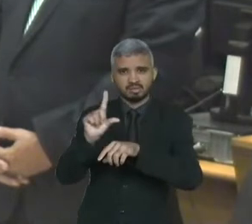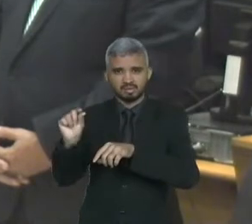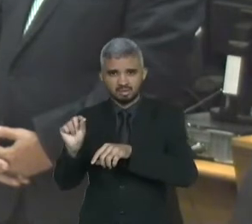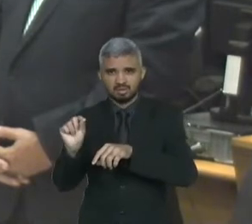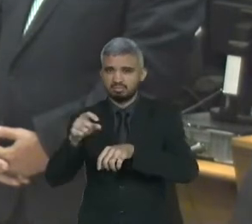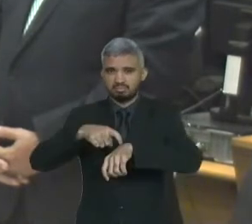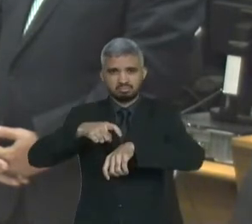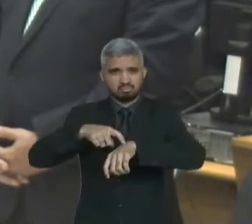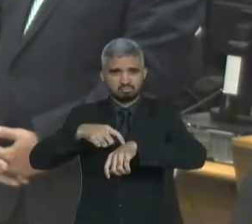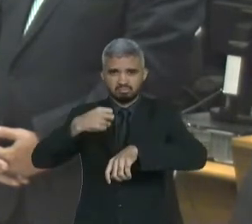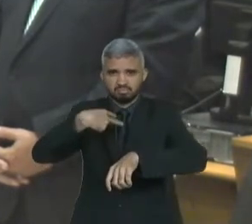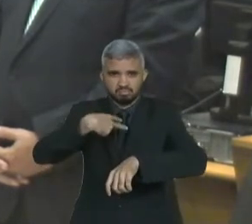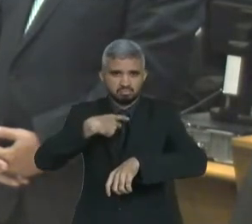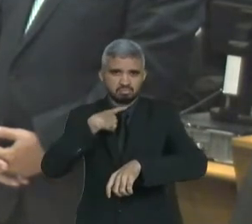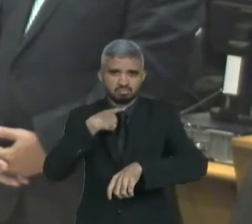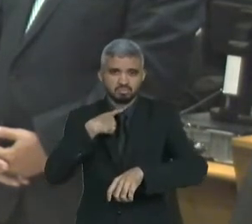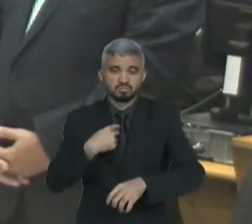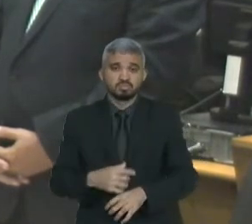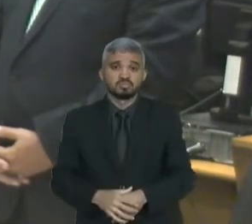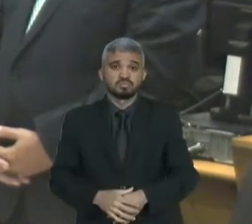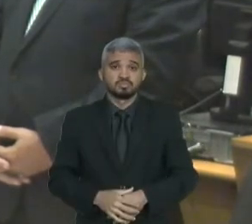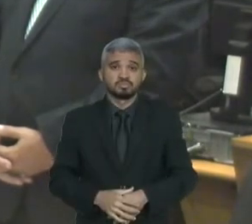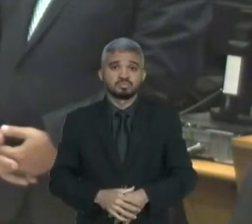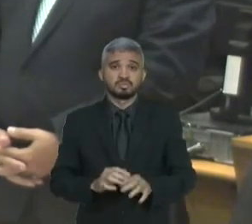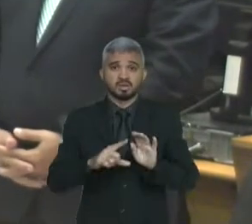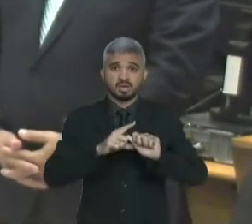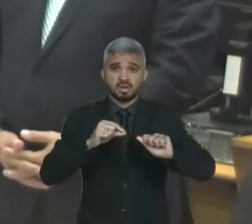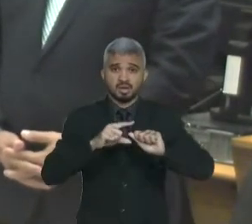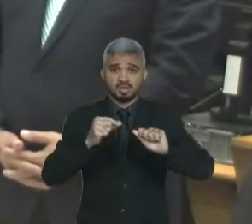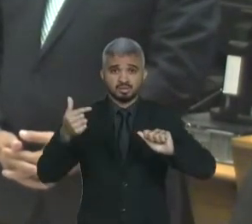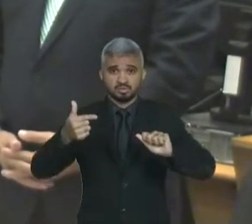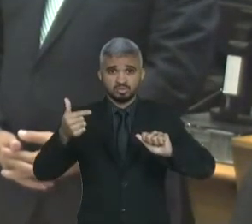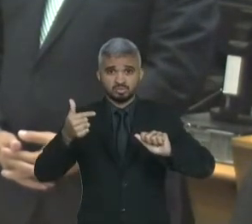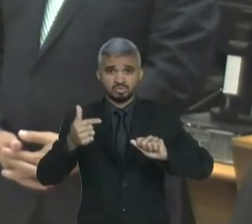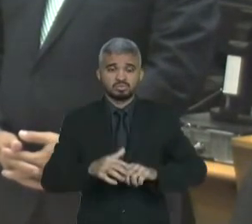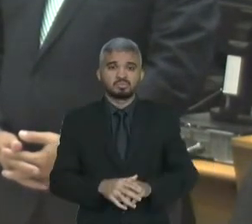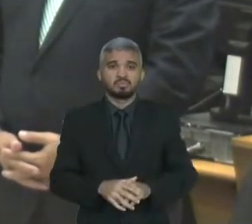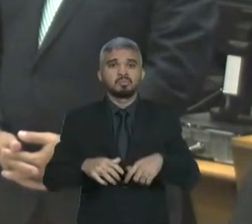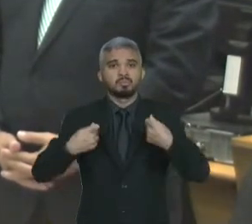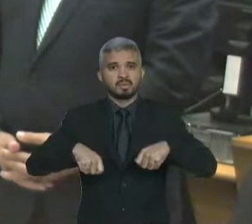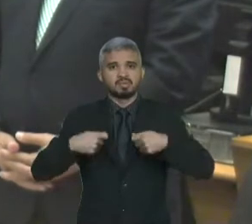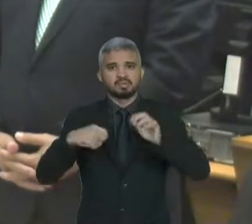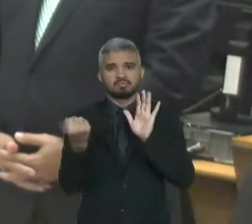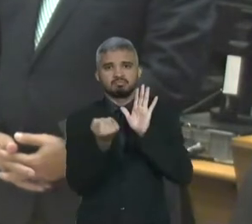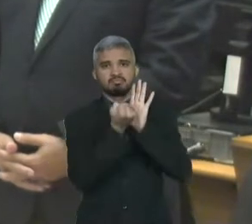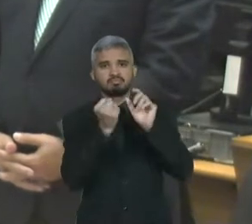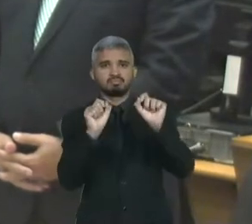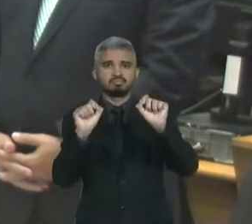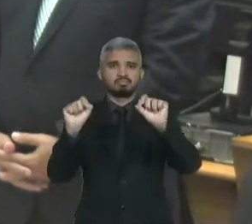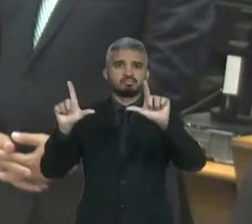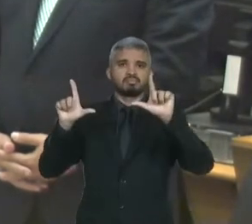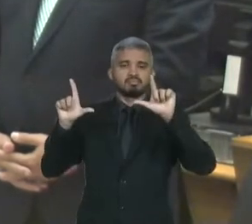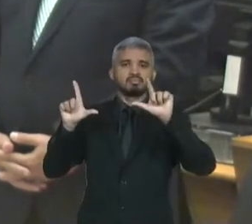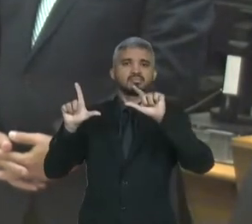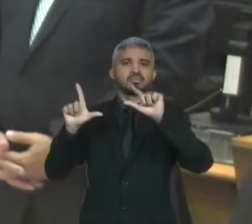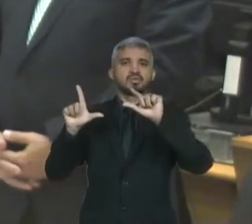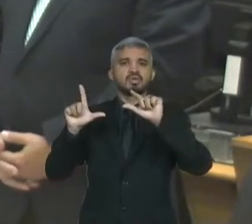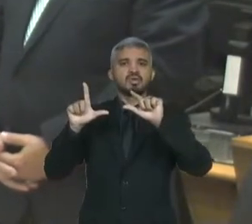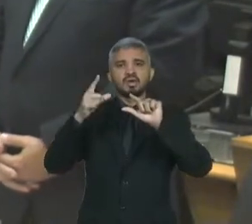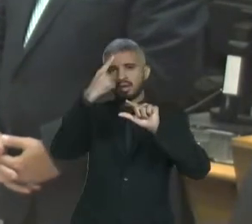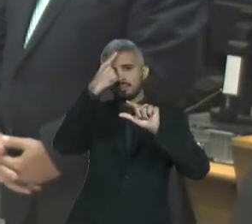Artigo 2º. As sessões deverão ser identificadas com o símbolo mundial do espectro autista, que deve ser